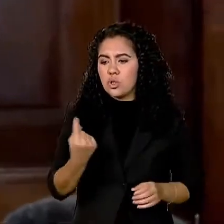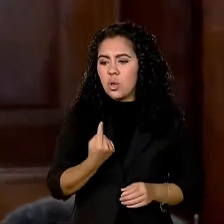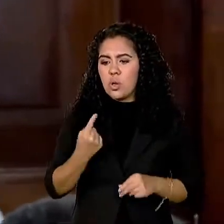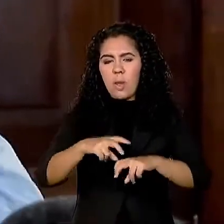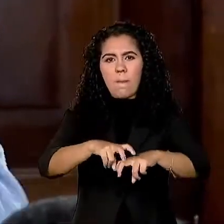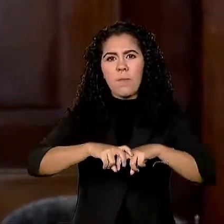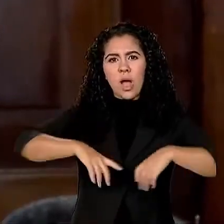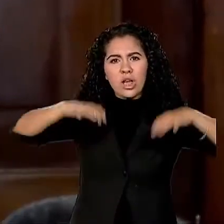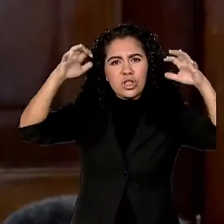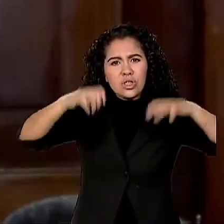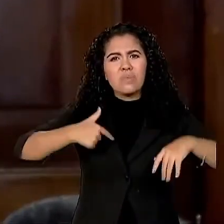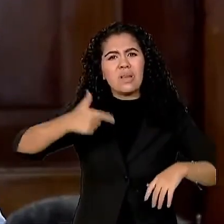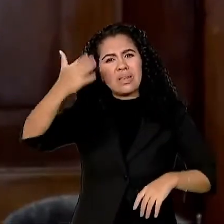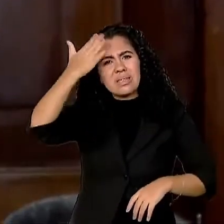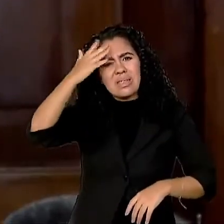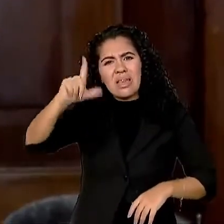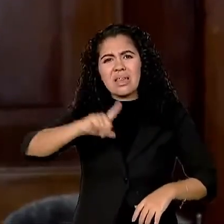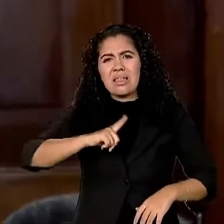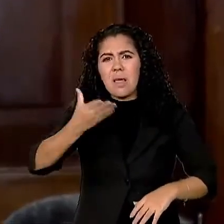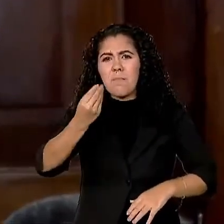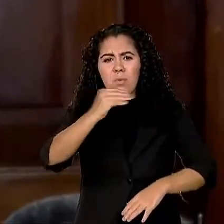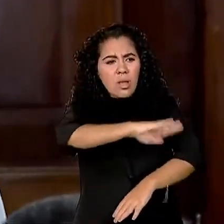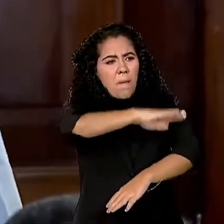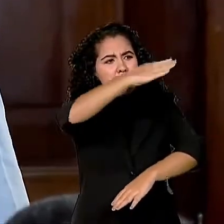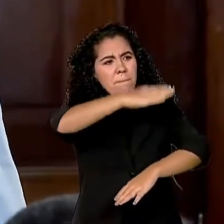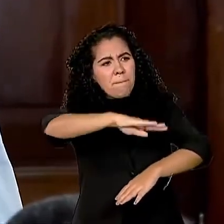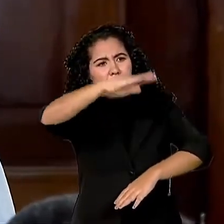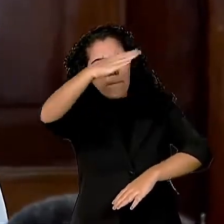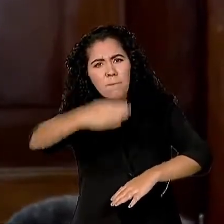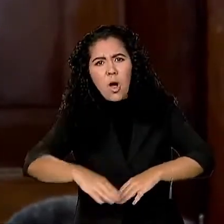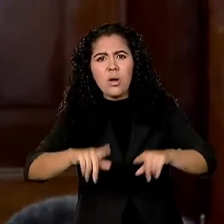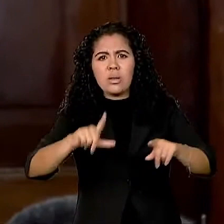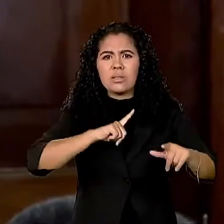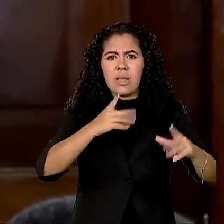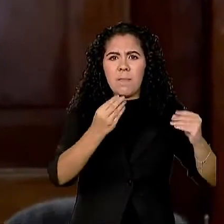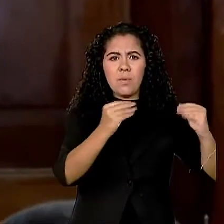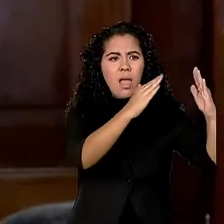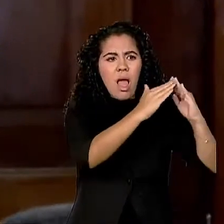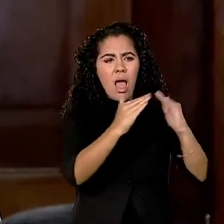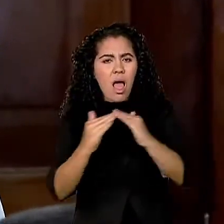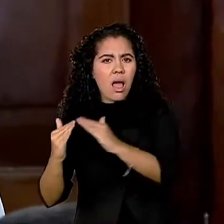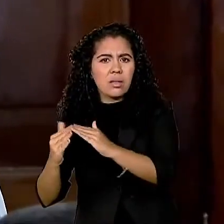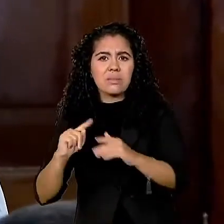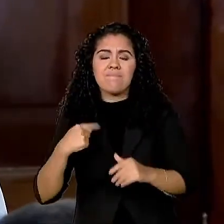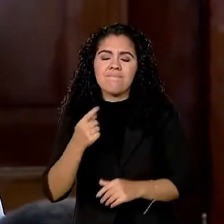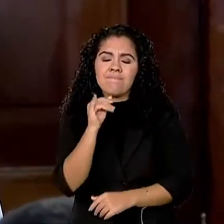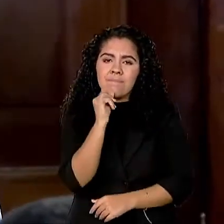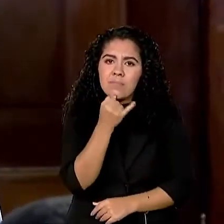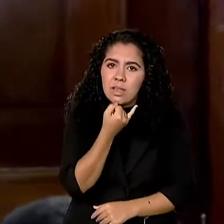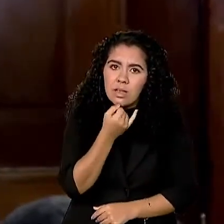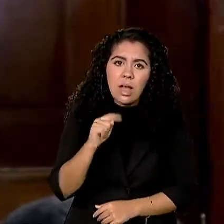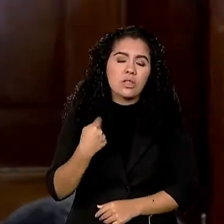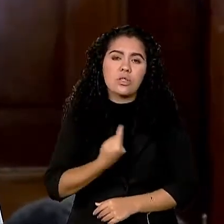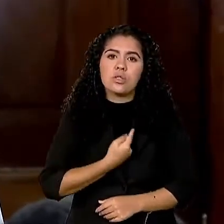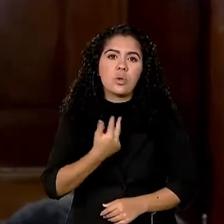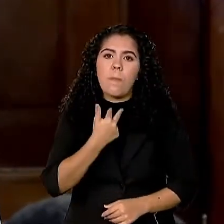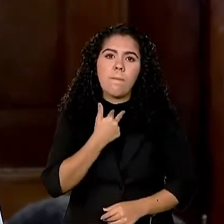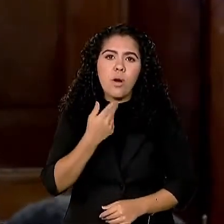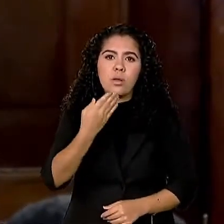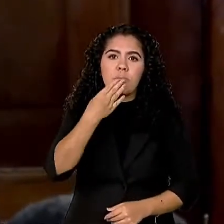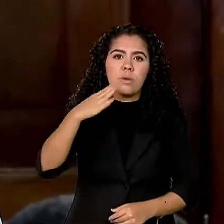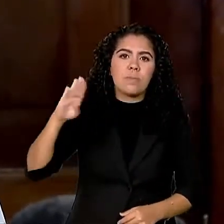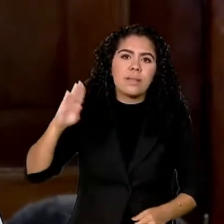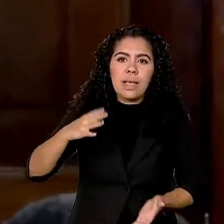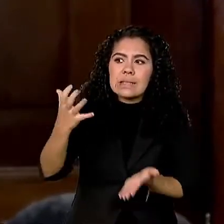muitas estradas, são muitas pontes, são muitas casas. Lamentavelmente, a gente só não pode prometer recuperar as vidas